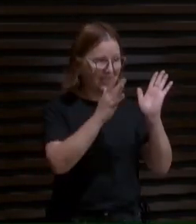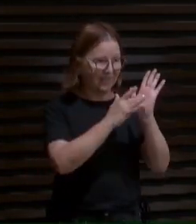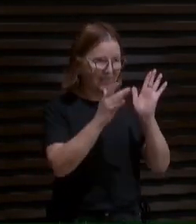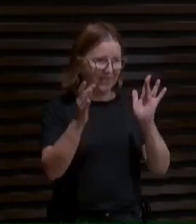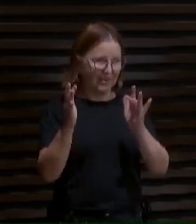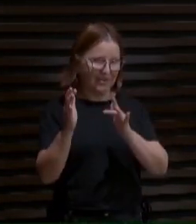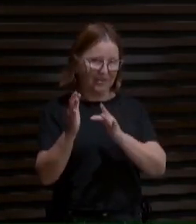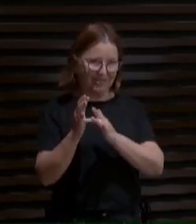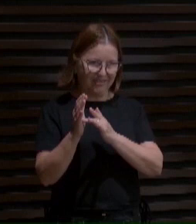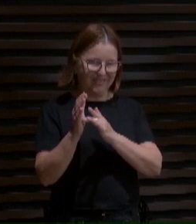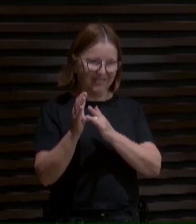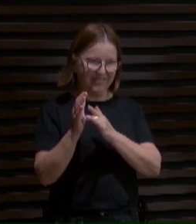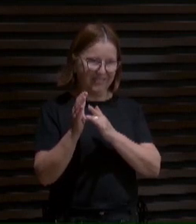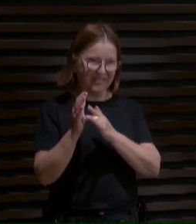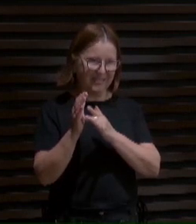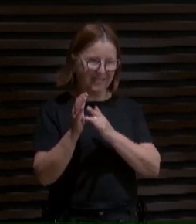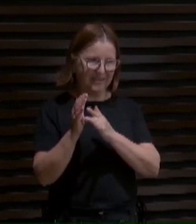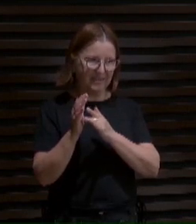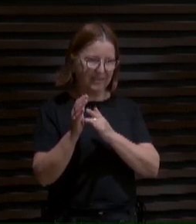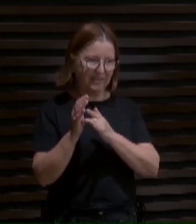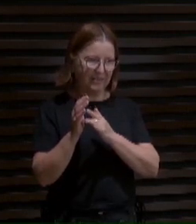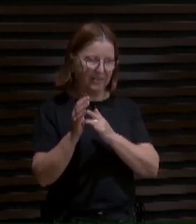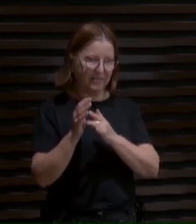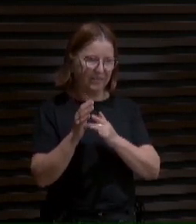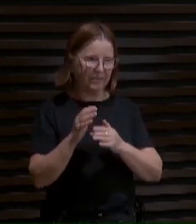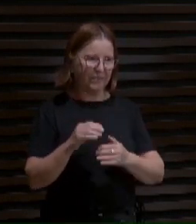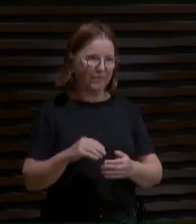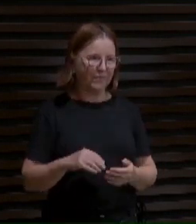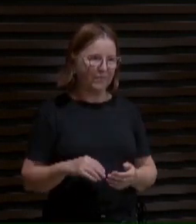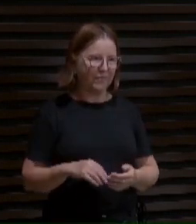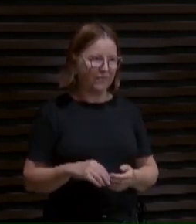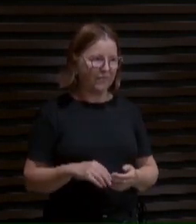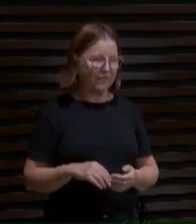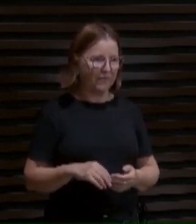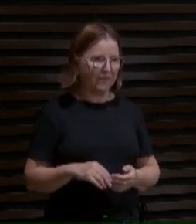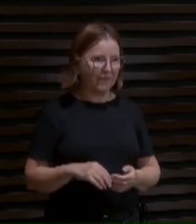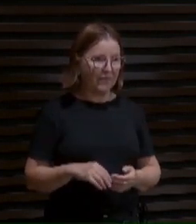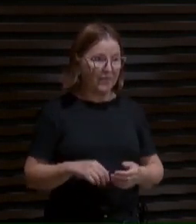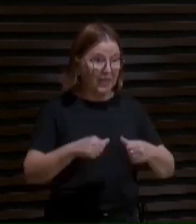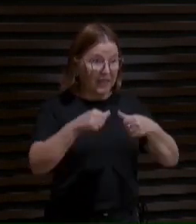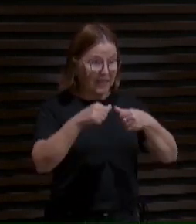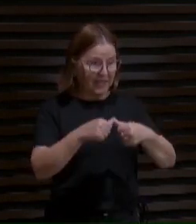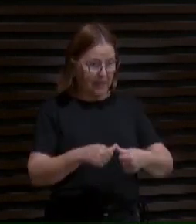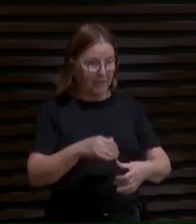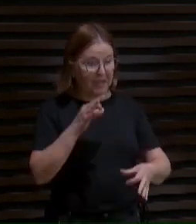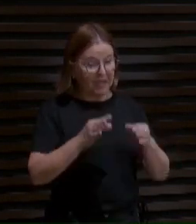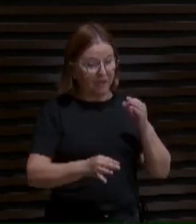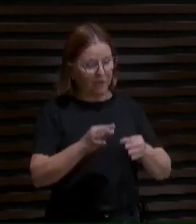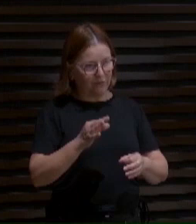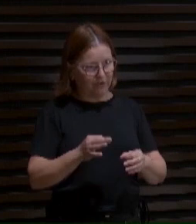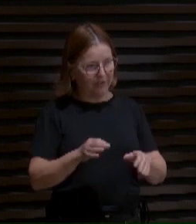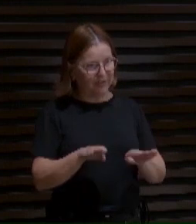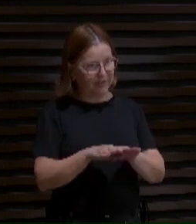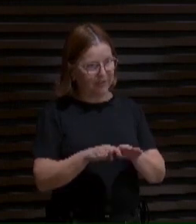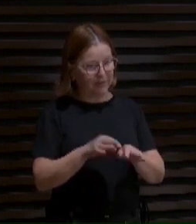Jesus, ele é aquele que estabelece tanto a justiça quanto o juízo.